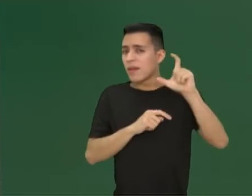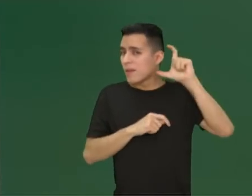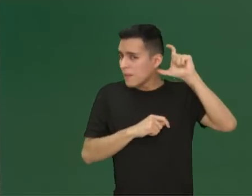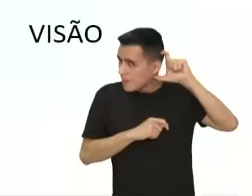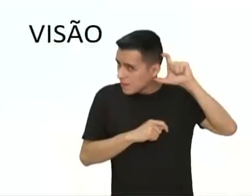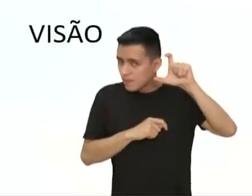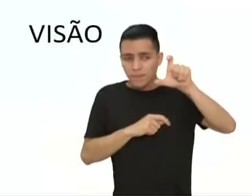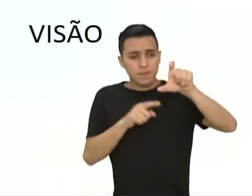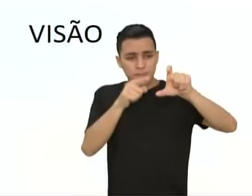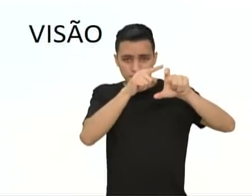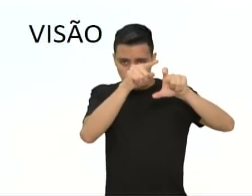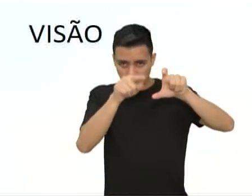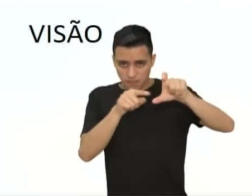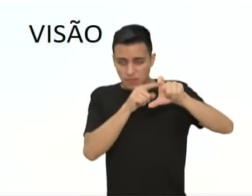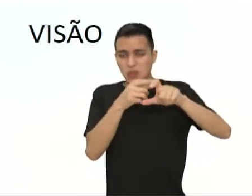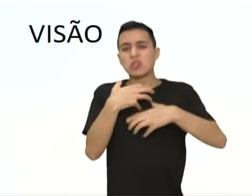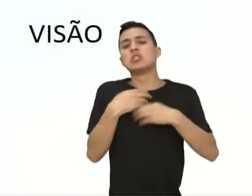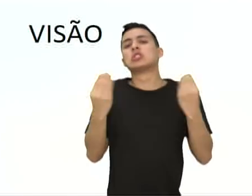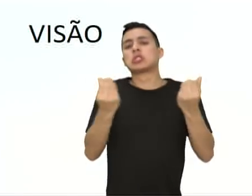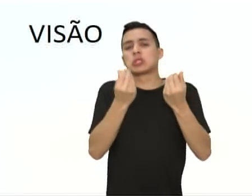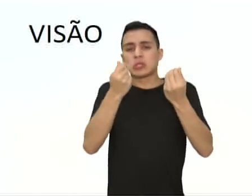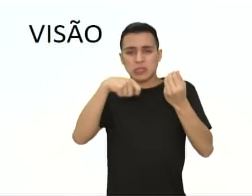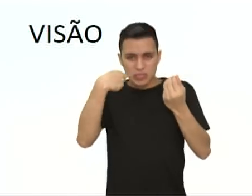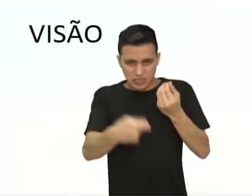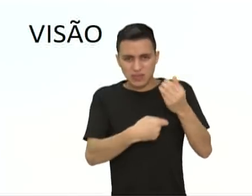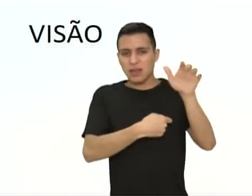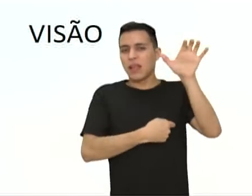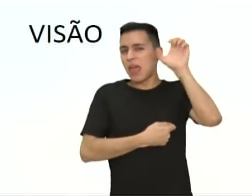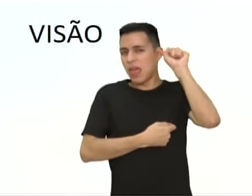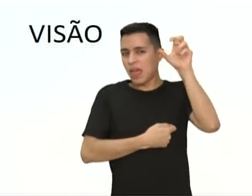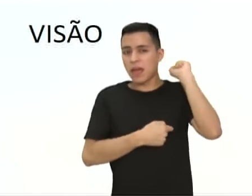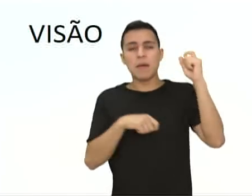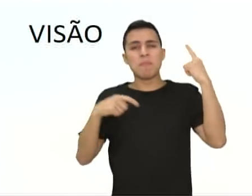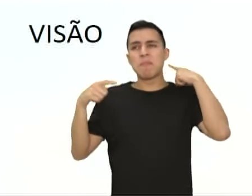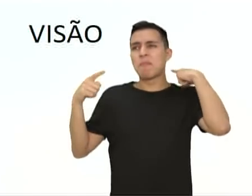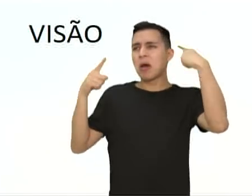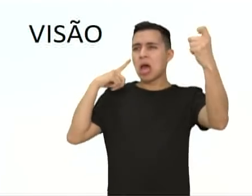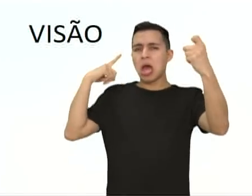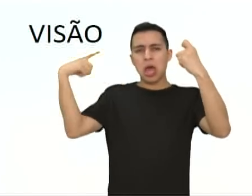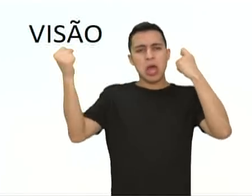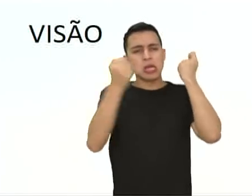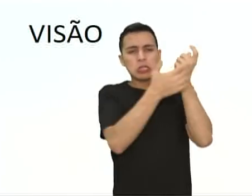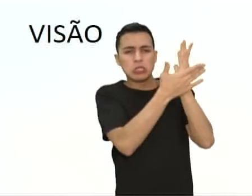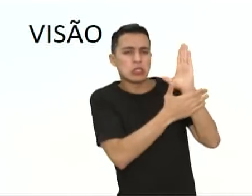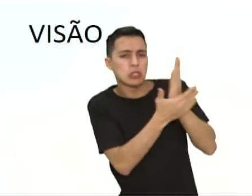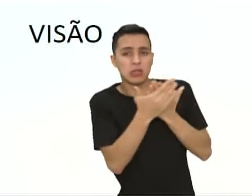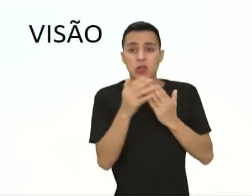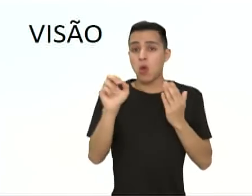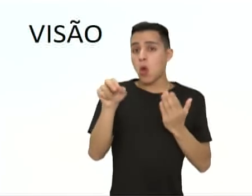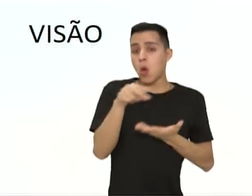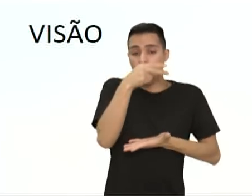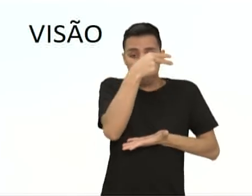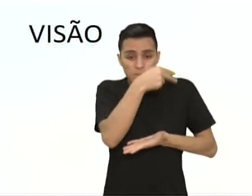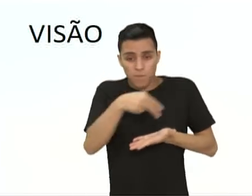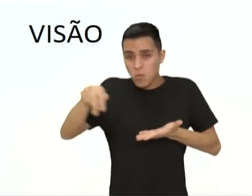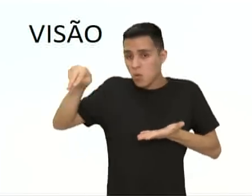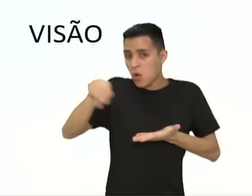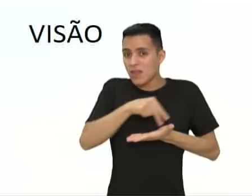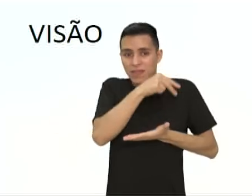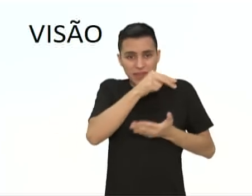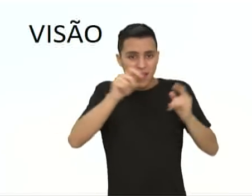orelha. Eu tenho qual sentido? A audição. Então, eu escuto um ruído, uma música e já começo a